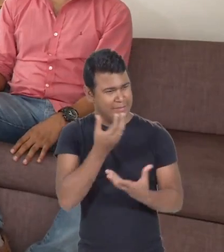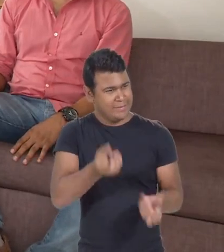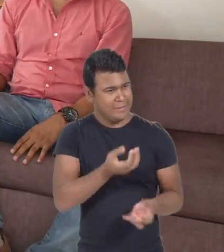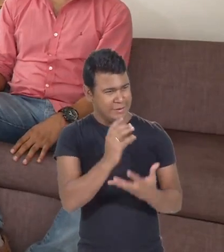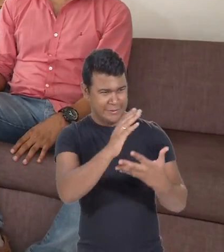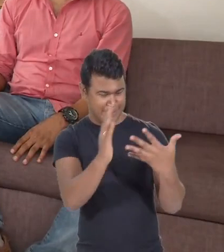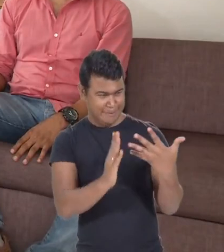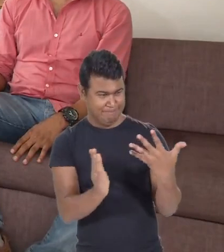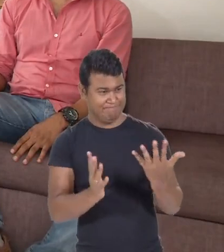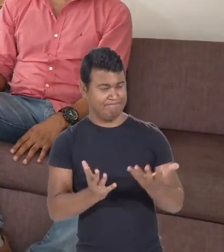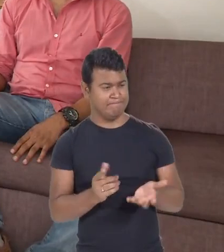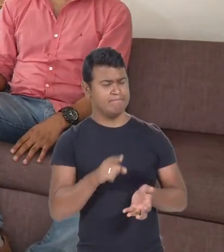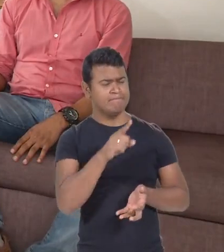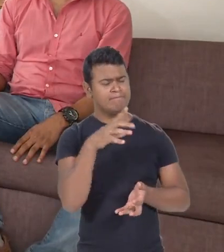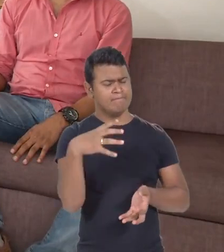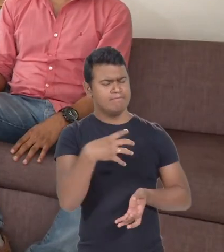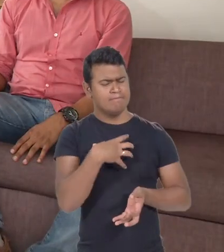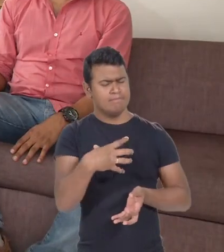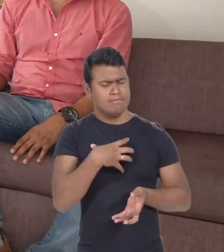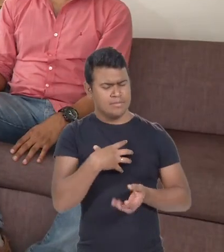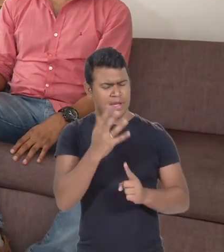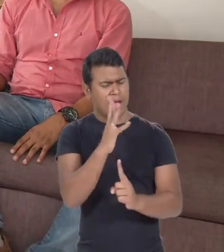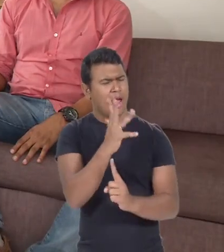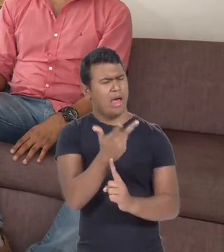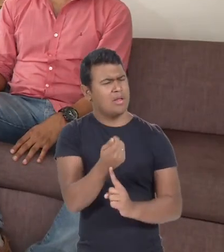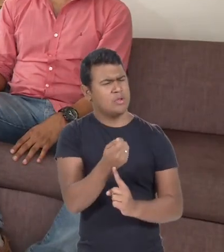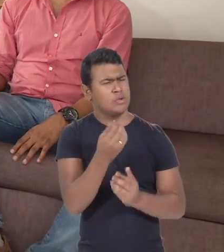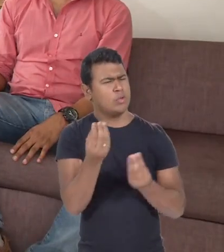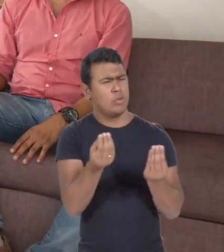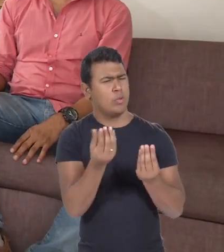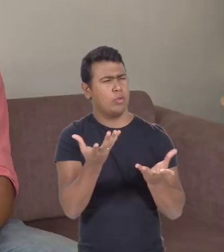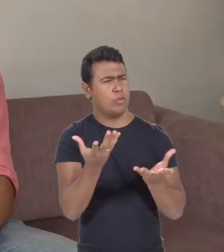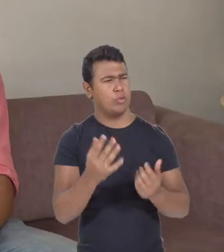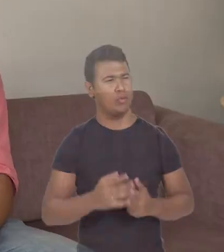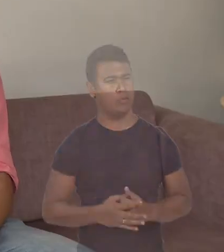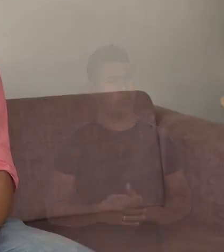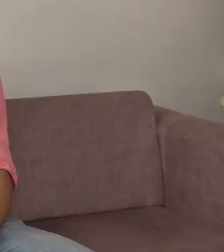Libras. Qual o sentimento que essa arte te proporciona, Bruno?